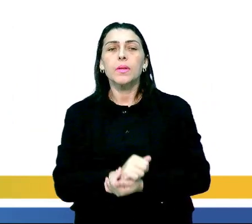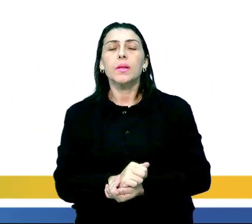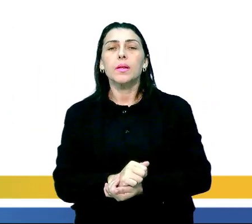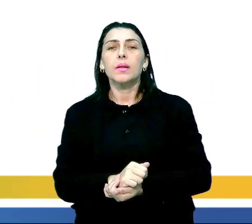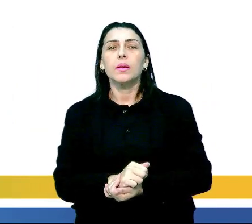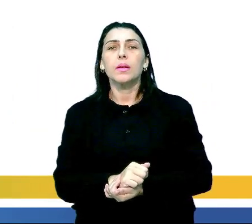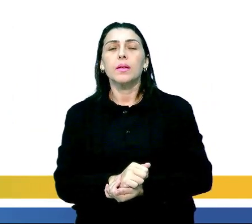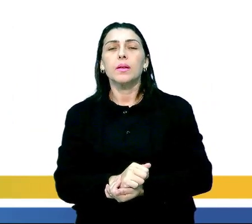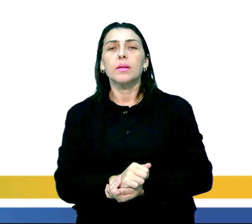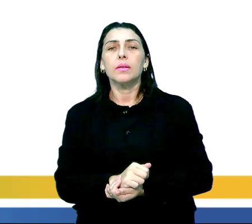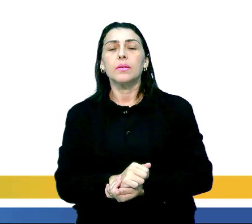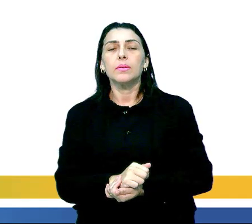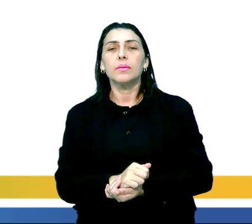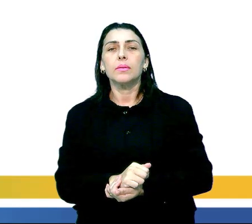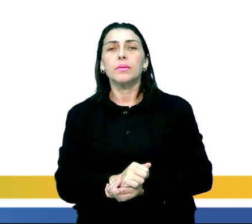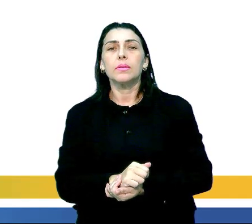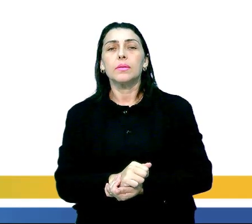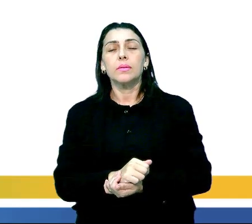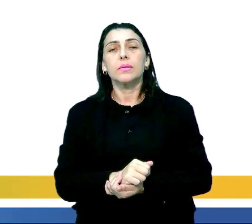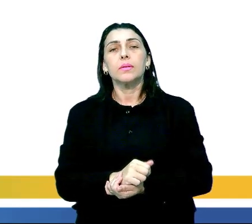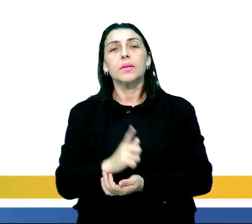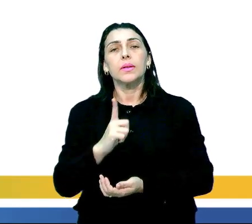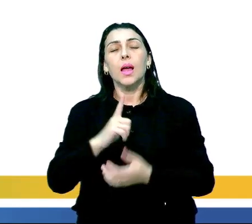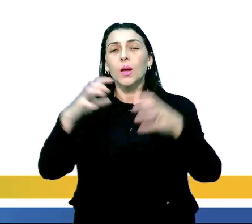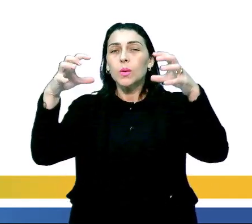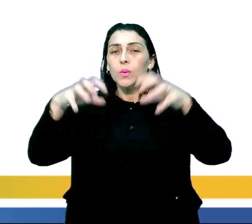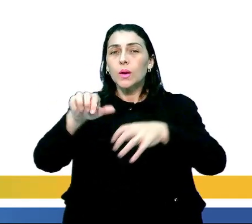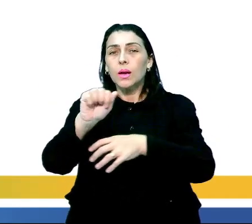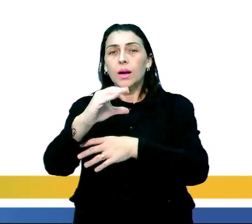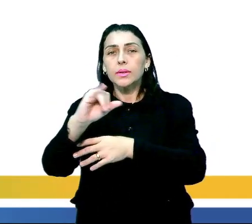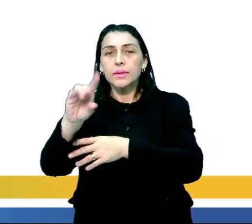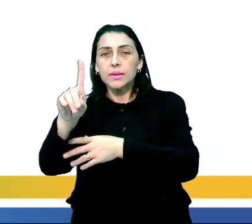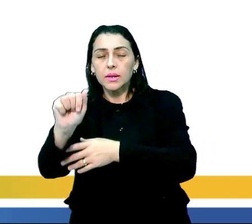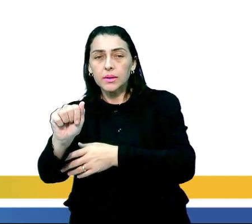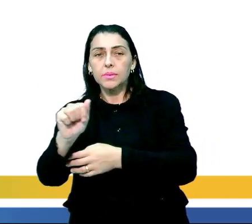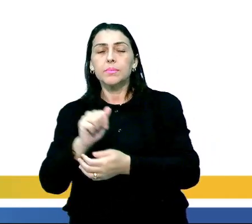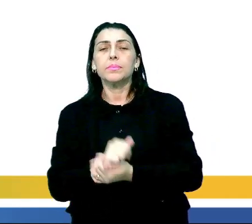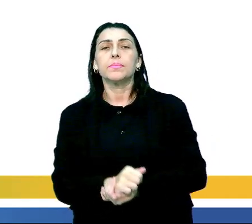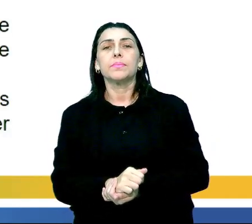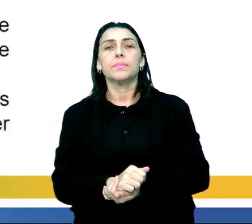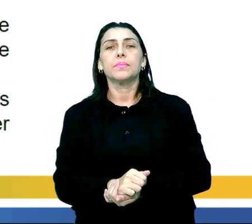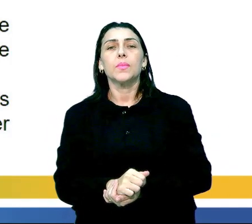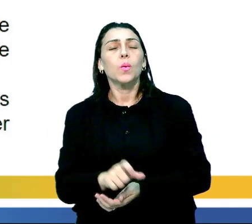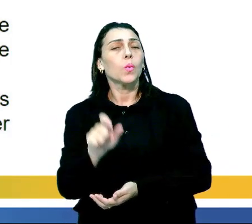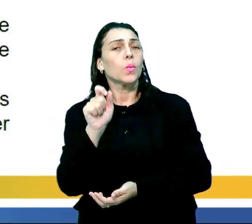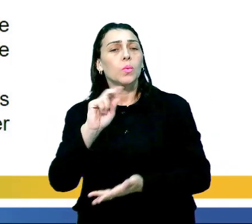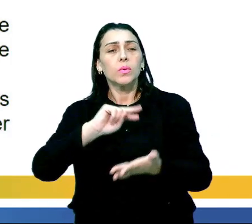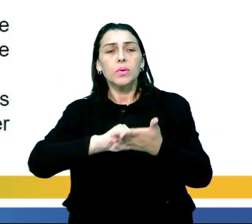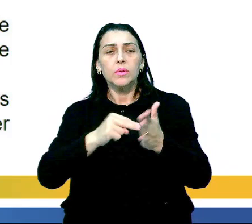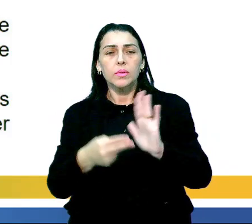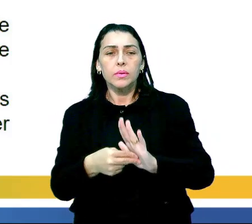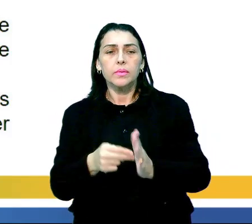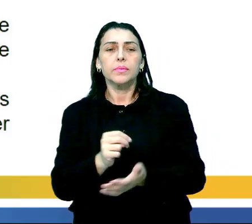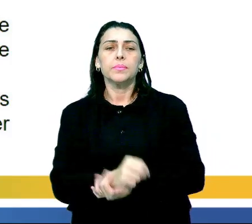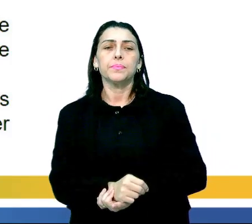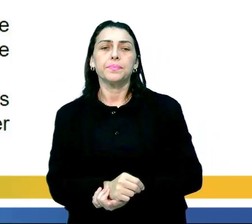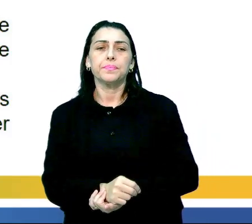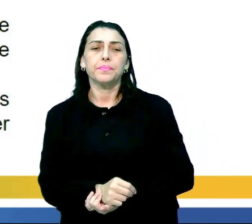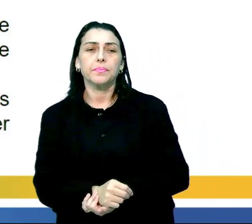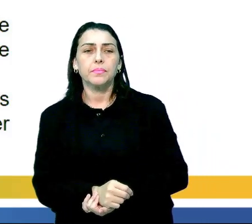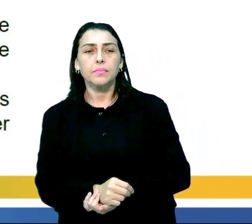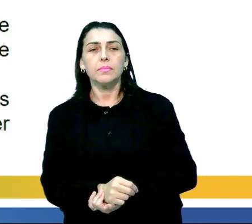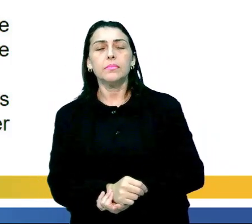tá? Aliás, penúltimo, a gente tem a chuva ácida. Bem, o que é a chuva